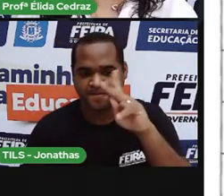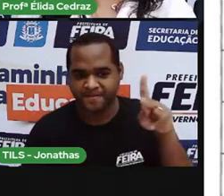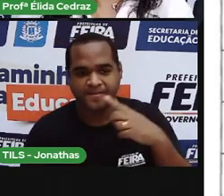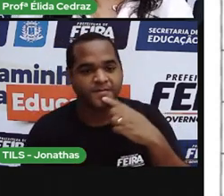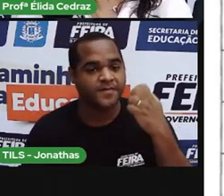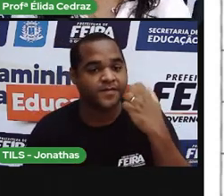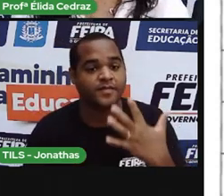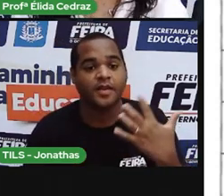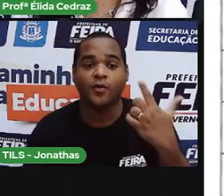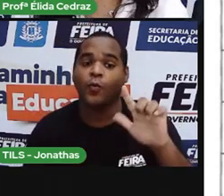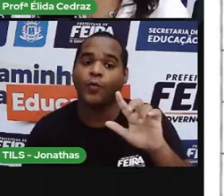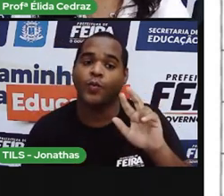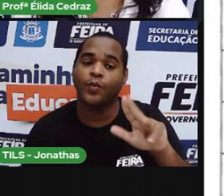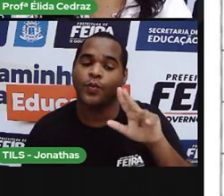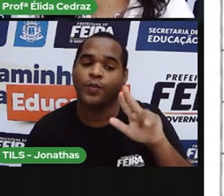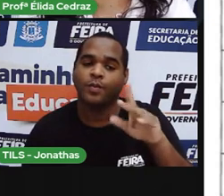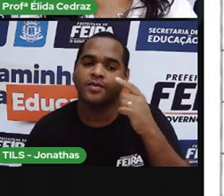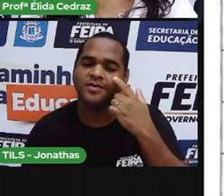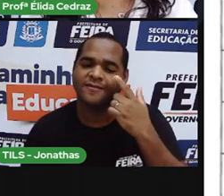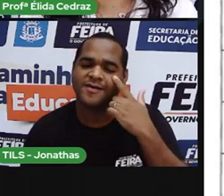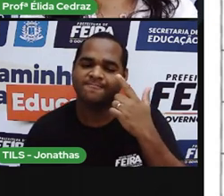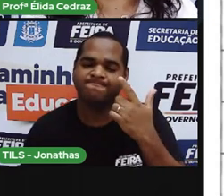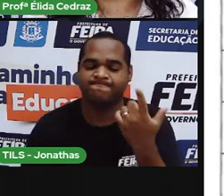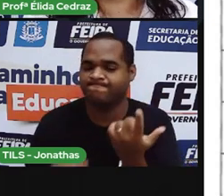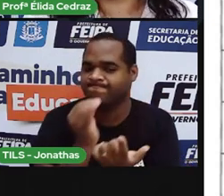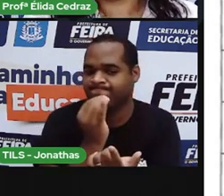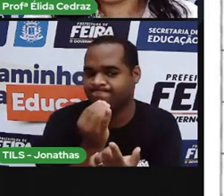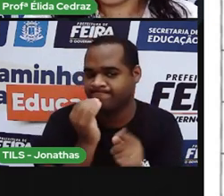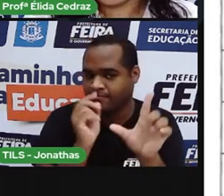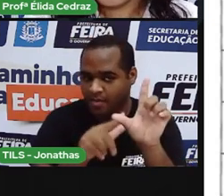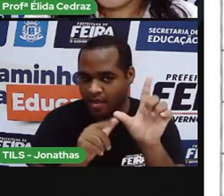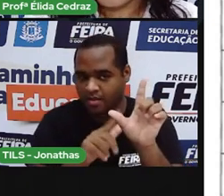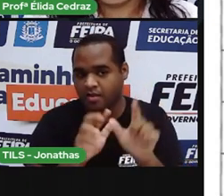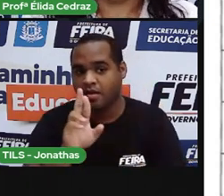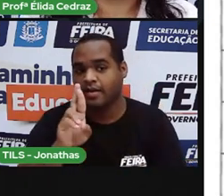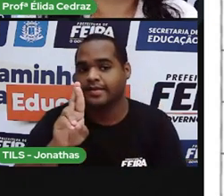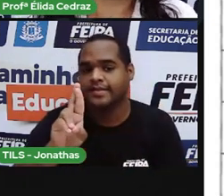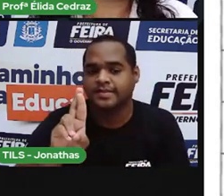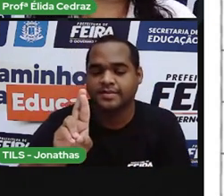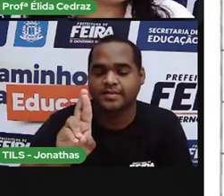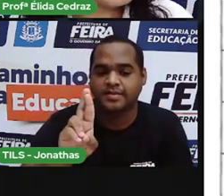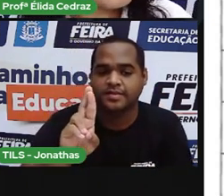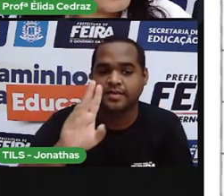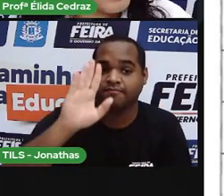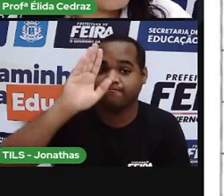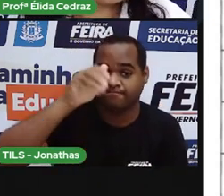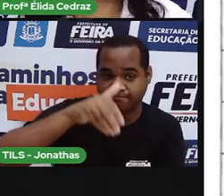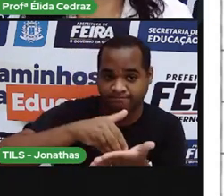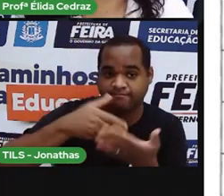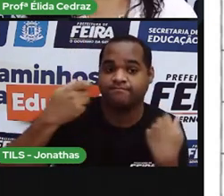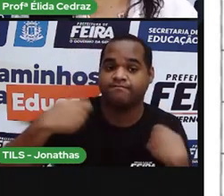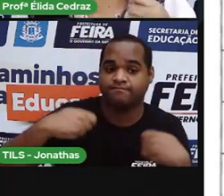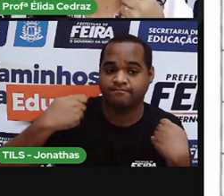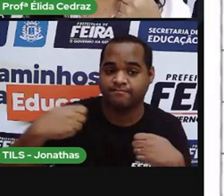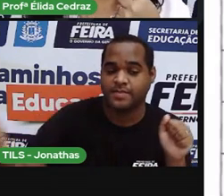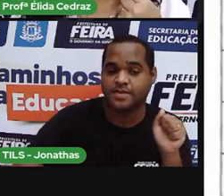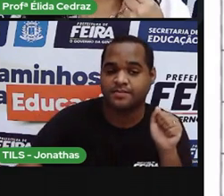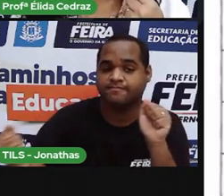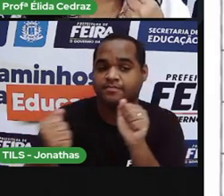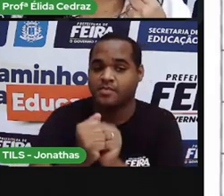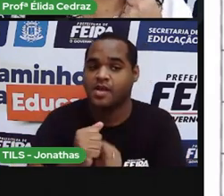coisa. Todas as vezes que tiver a letrinha R no final, você tem